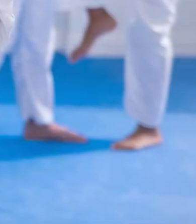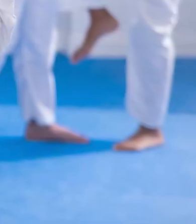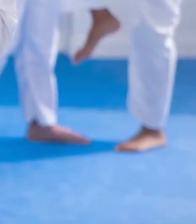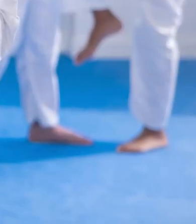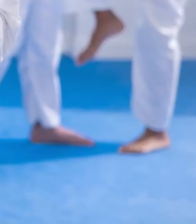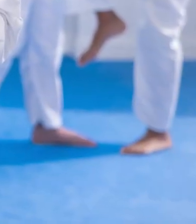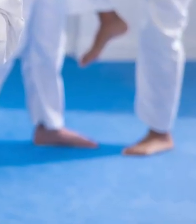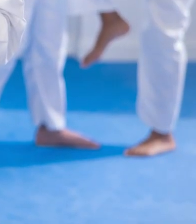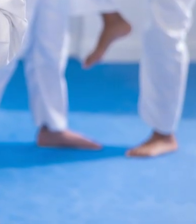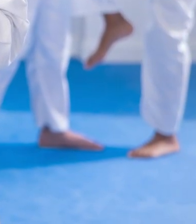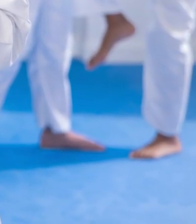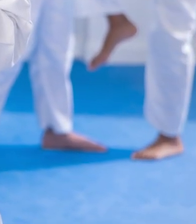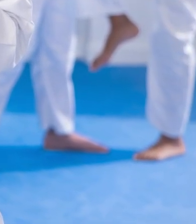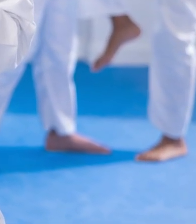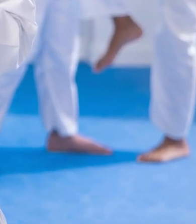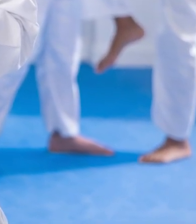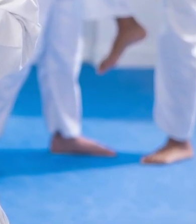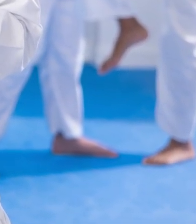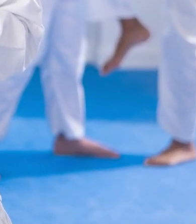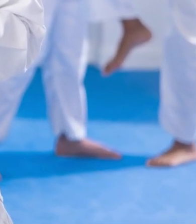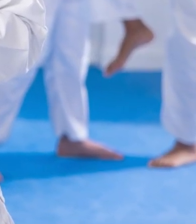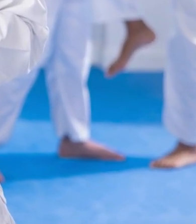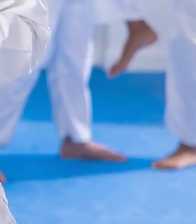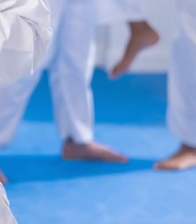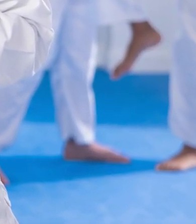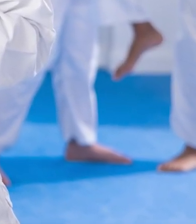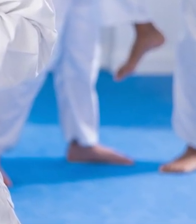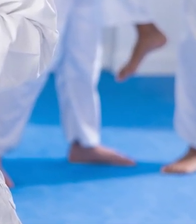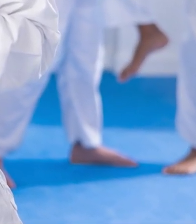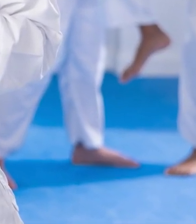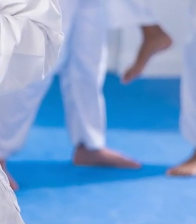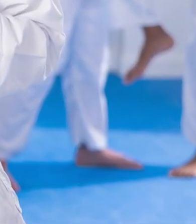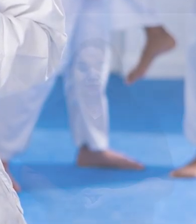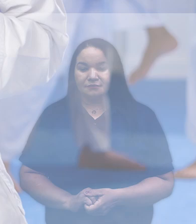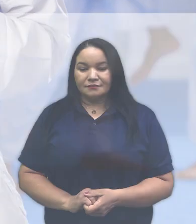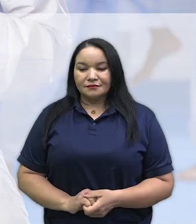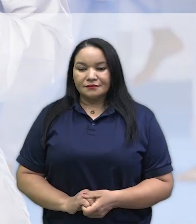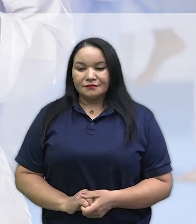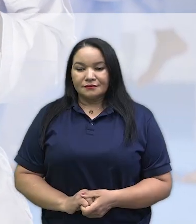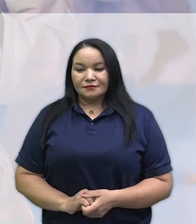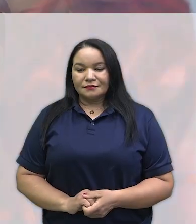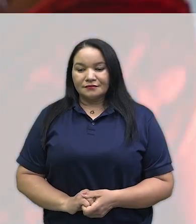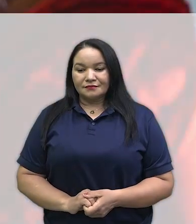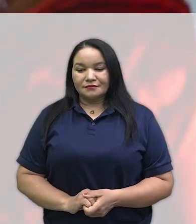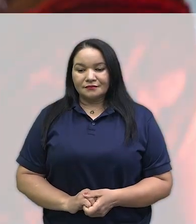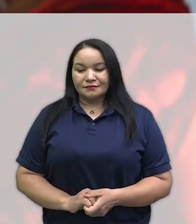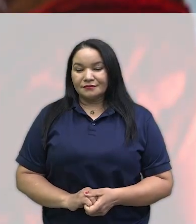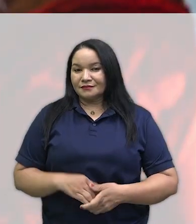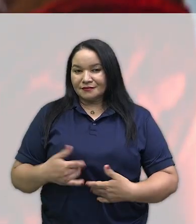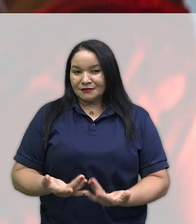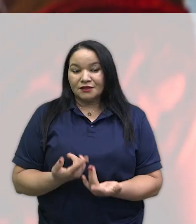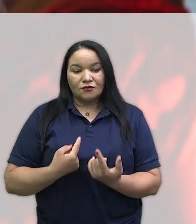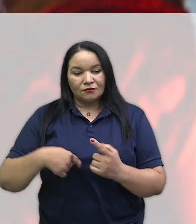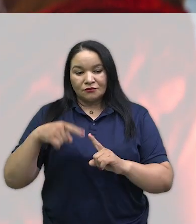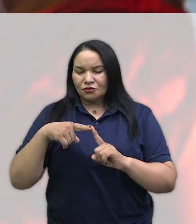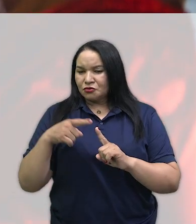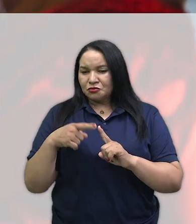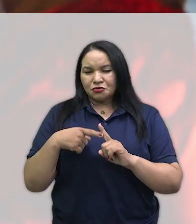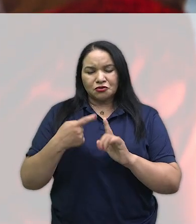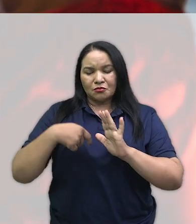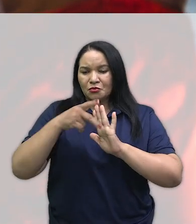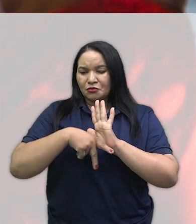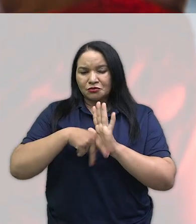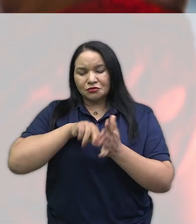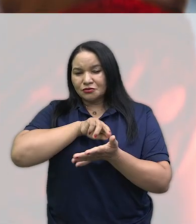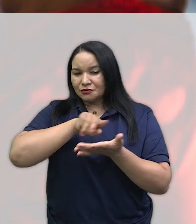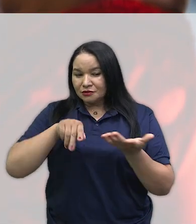tipo de projetos, né, e de acolhimento? Então as lutas, elas são muito boas, são muito importantes, e